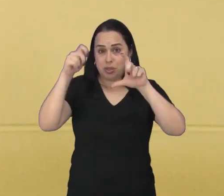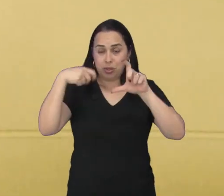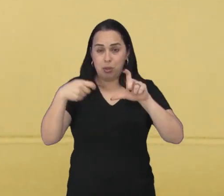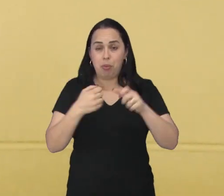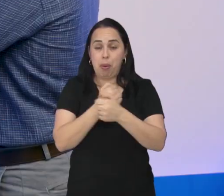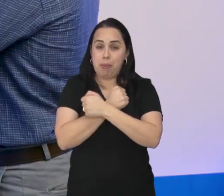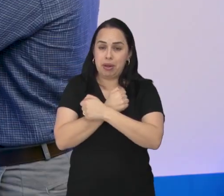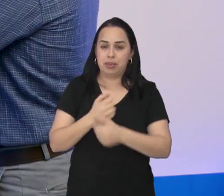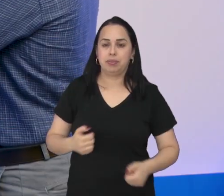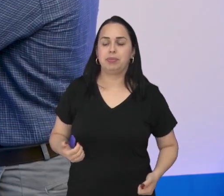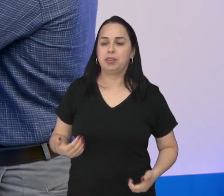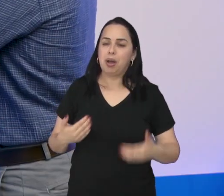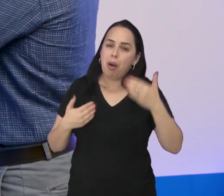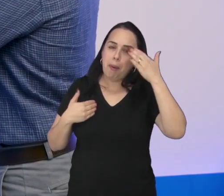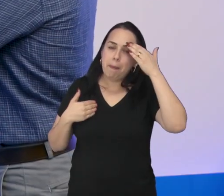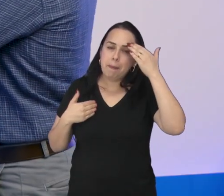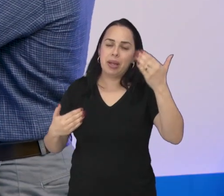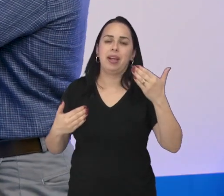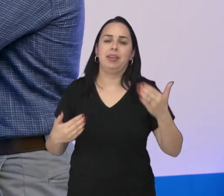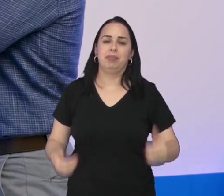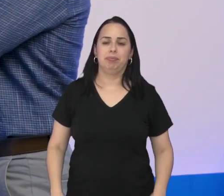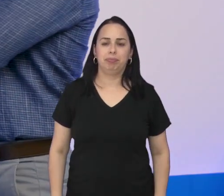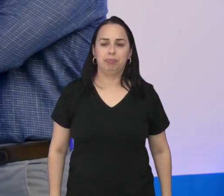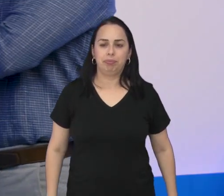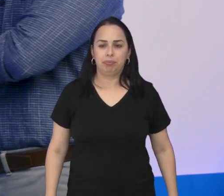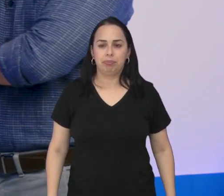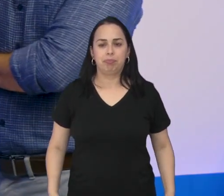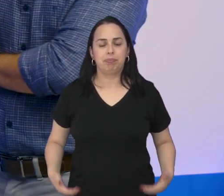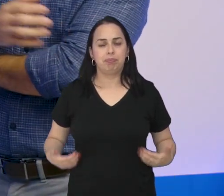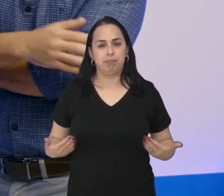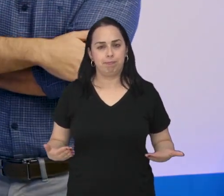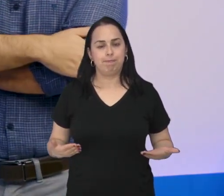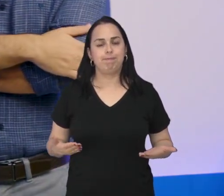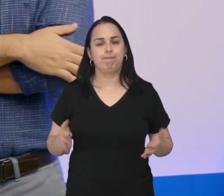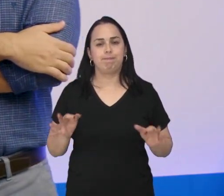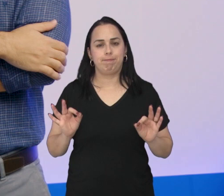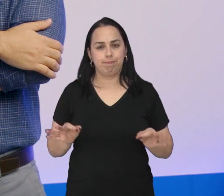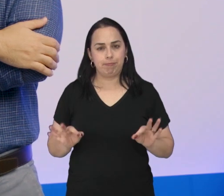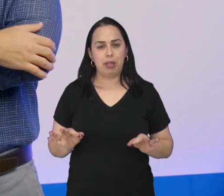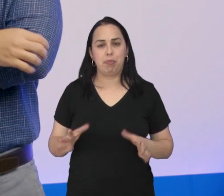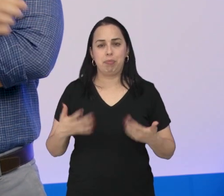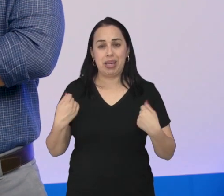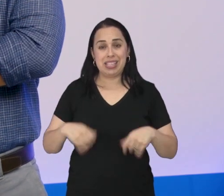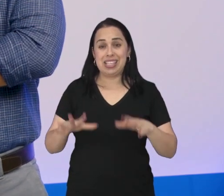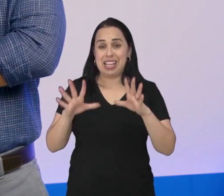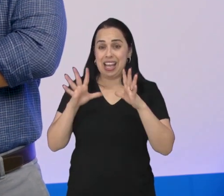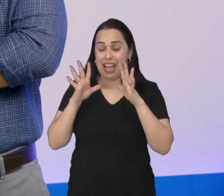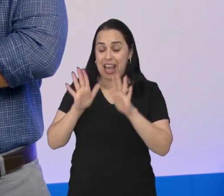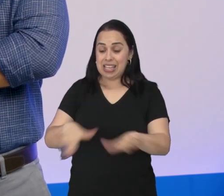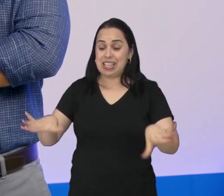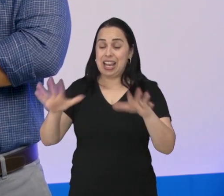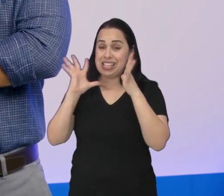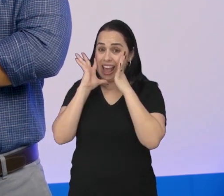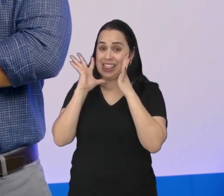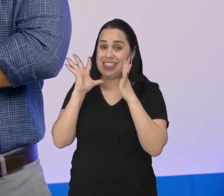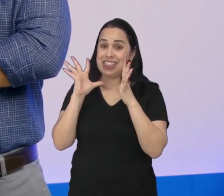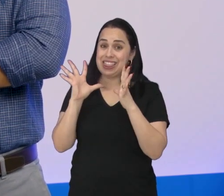aí no estúdio. Forte abraço. Muito obrigado, Paulo. Abraço. Bom, é isso mesmo. A gente tem que ficar de olho